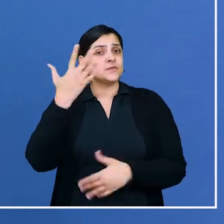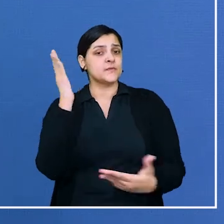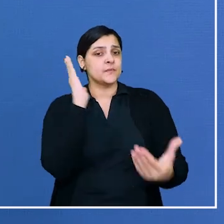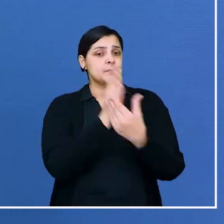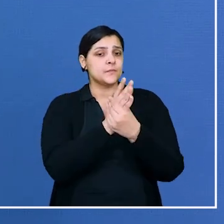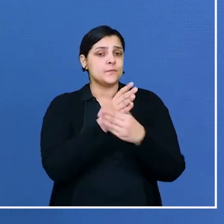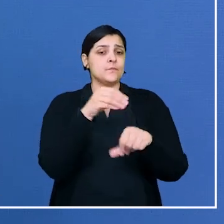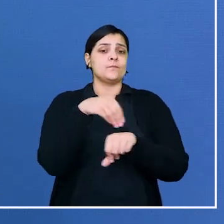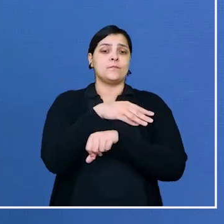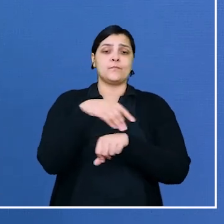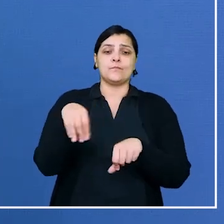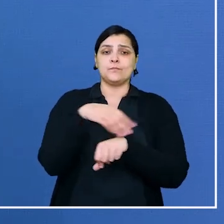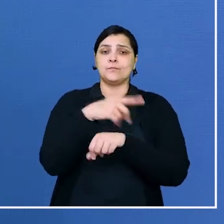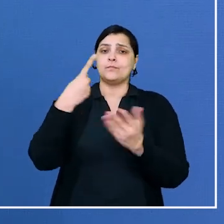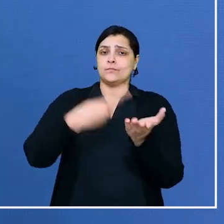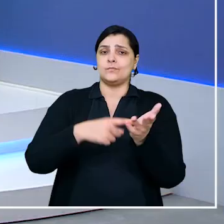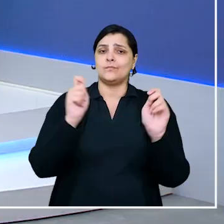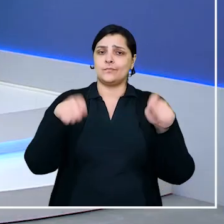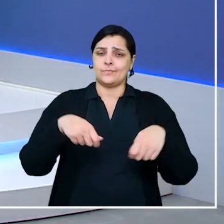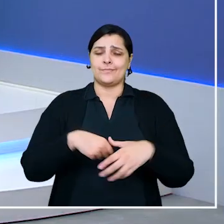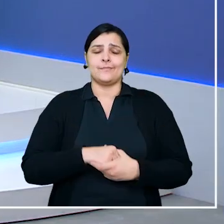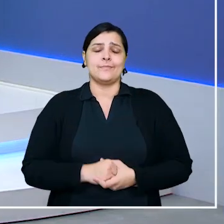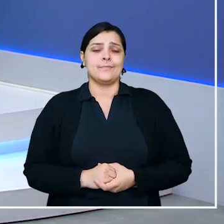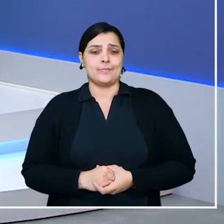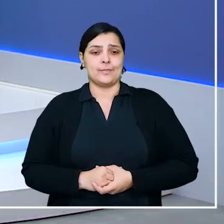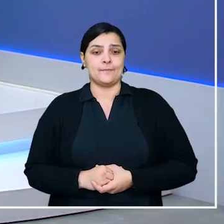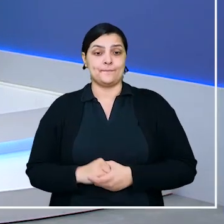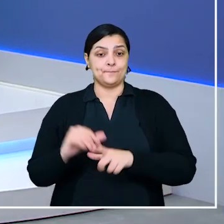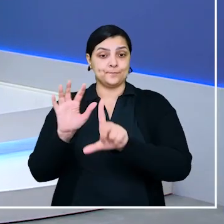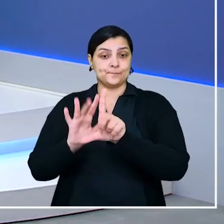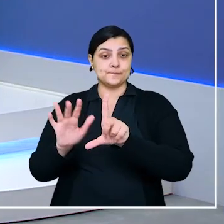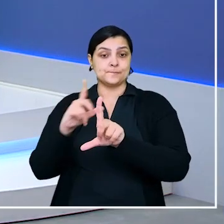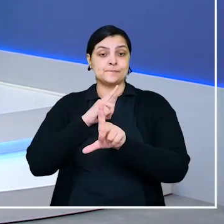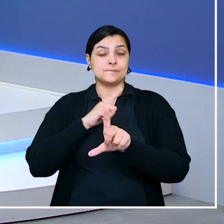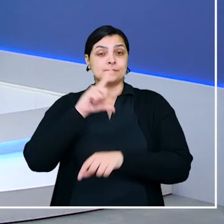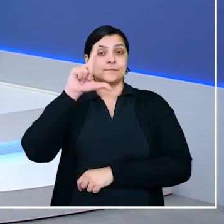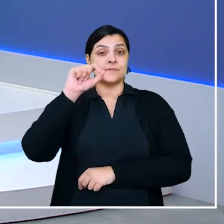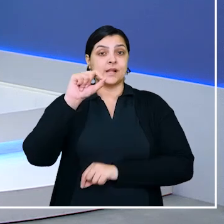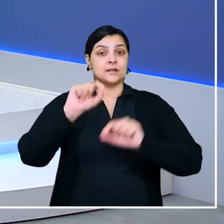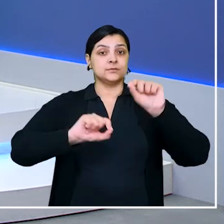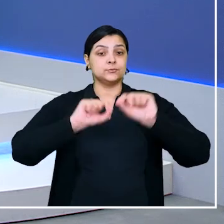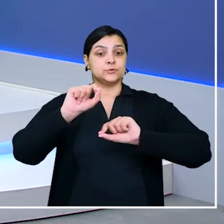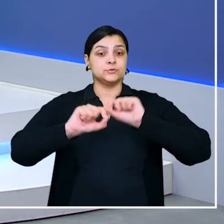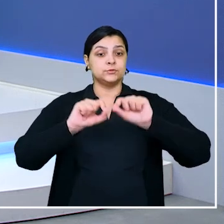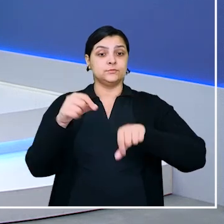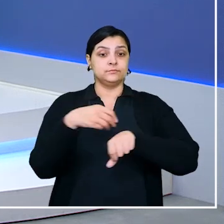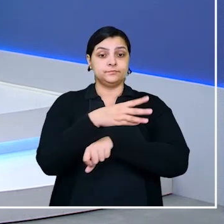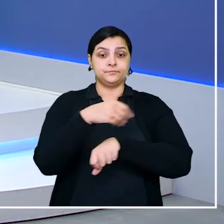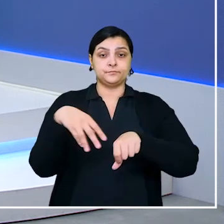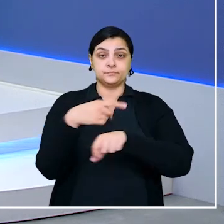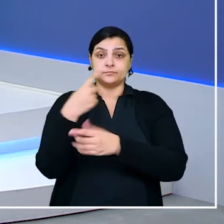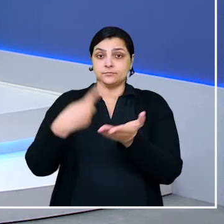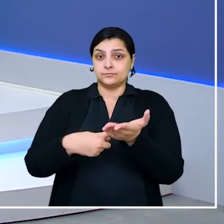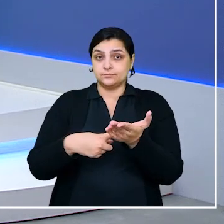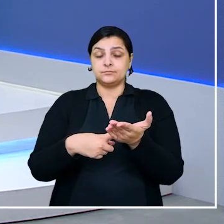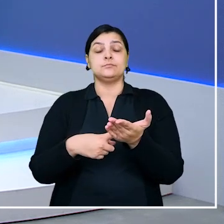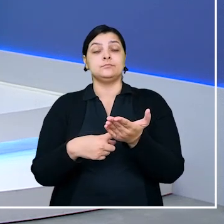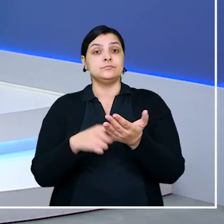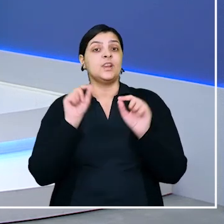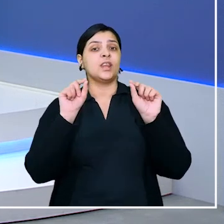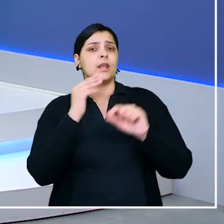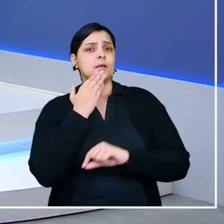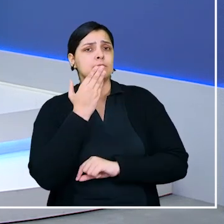ações trabalhistas por meio de acordos. O guia Anderson lista 10 motivos para conciliar, explica quem pode